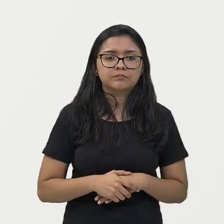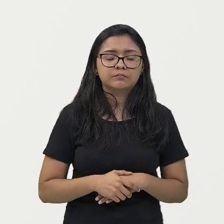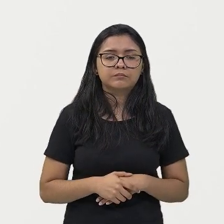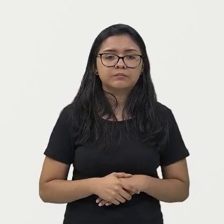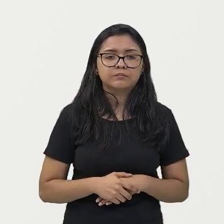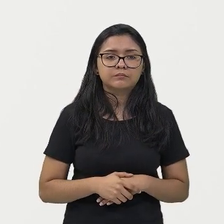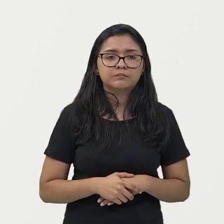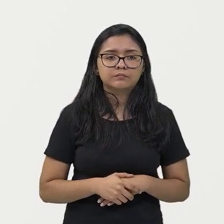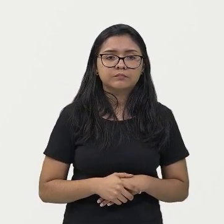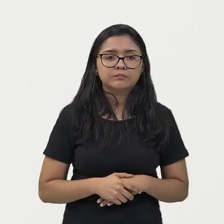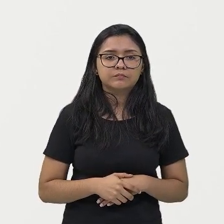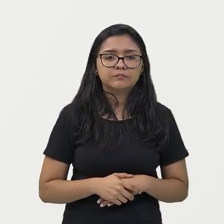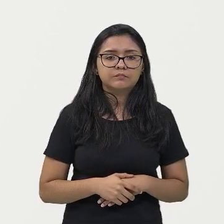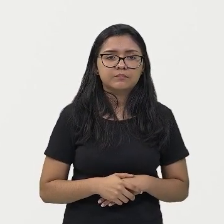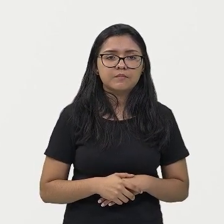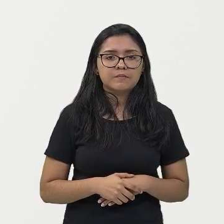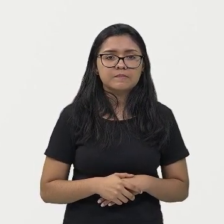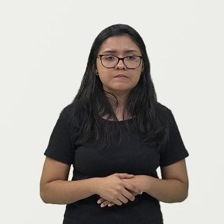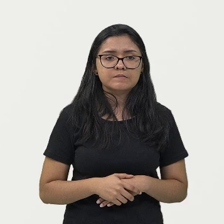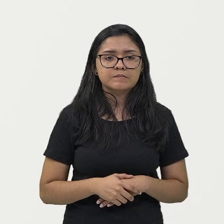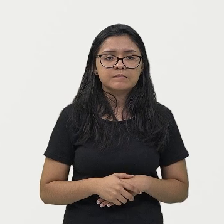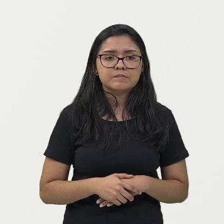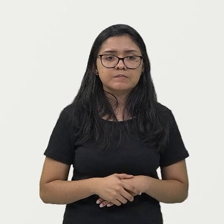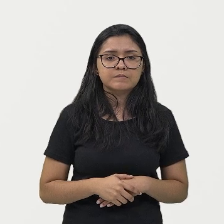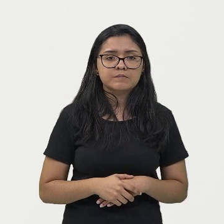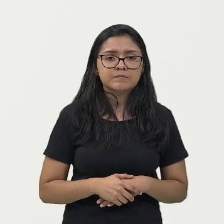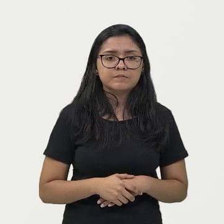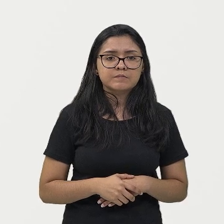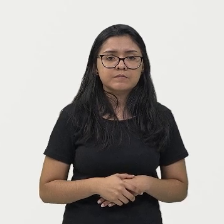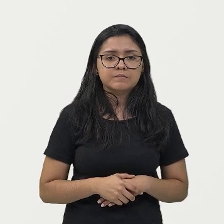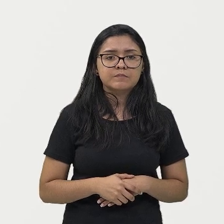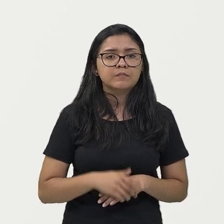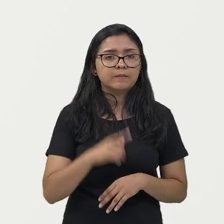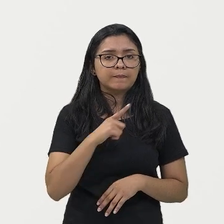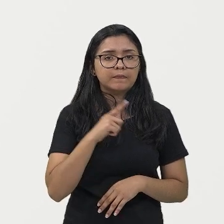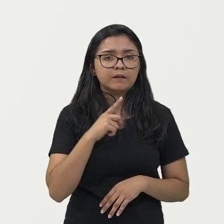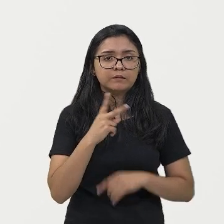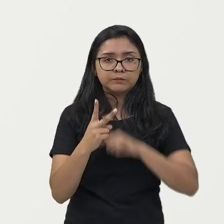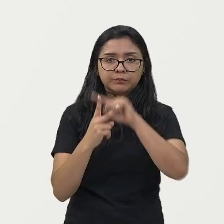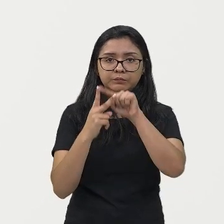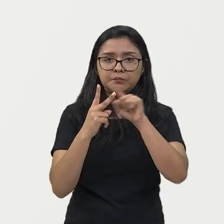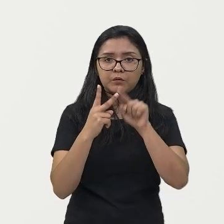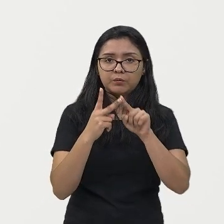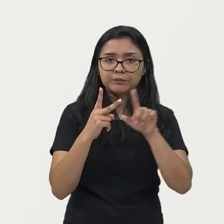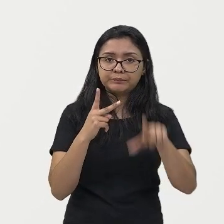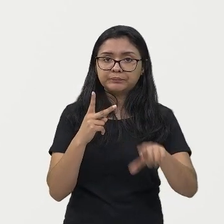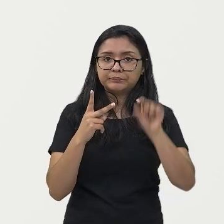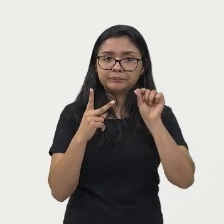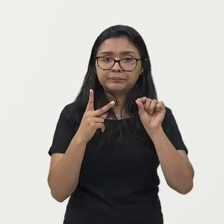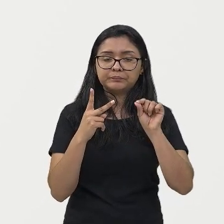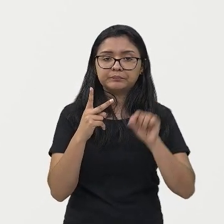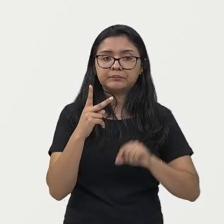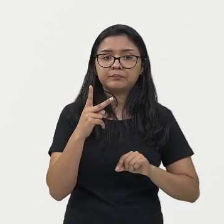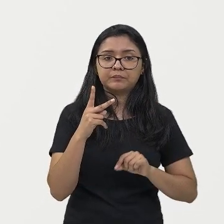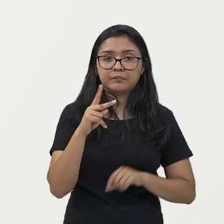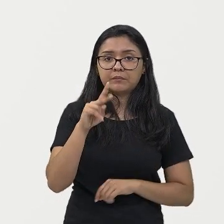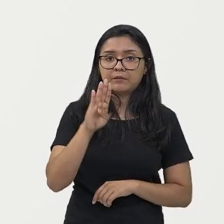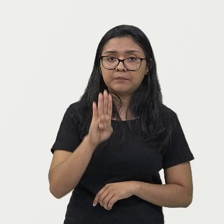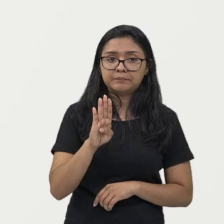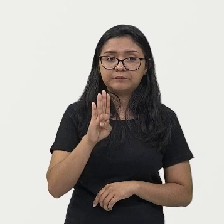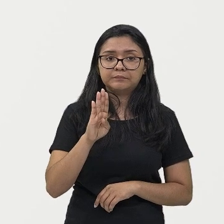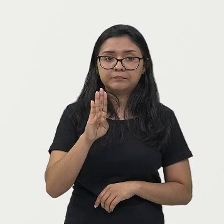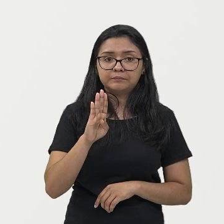as duas afirmações, né? Nós temos apenas duas alternativas. A letra